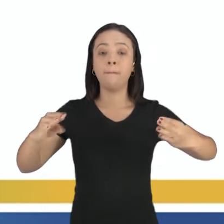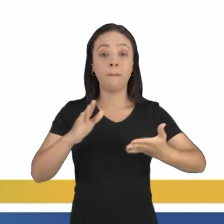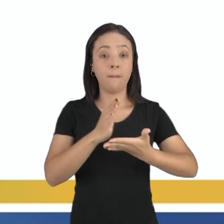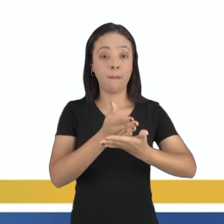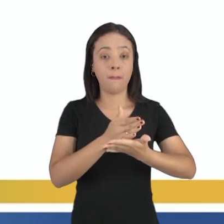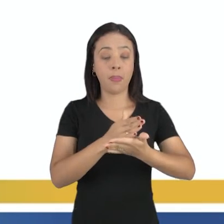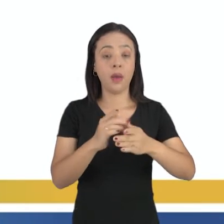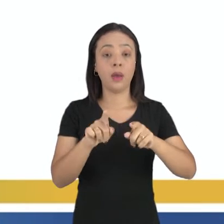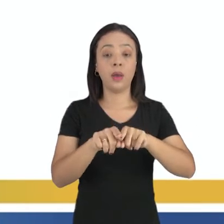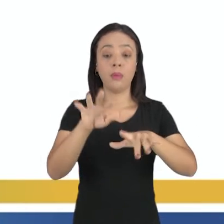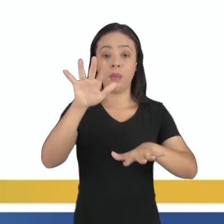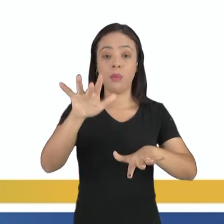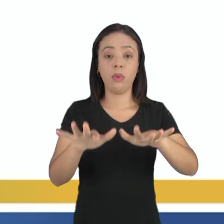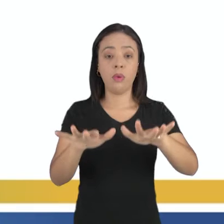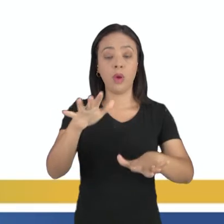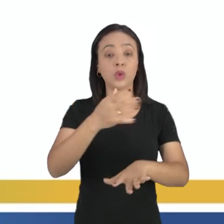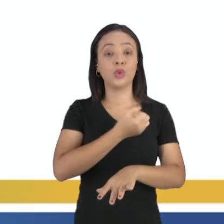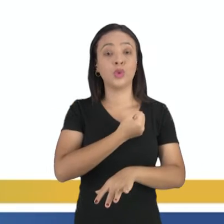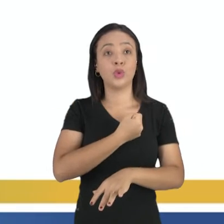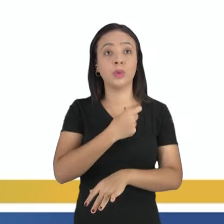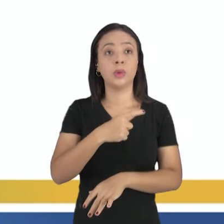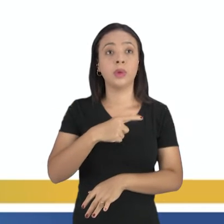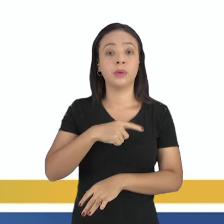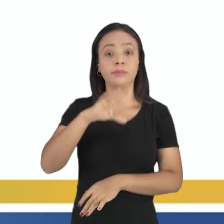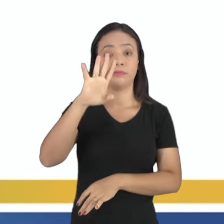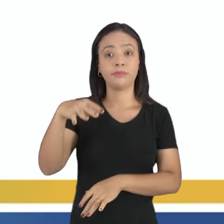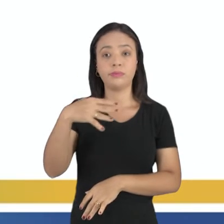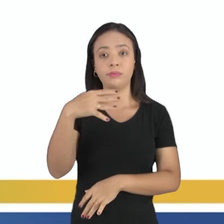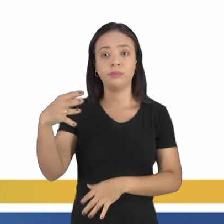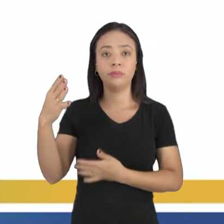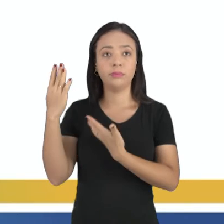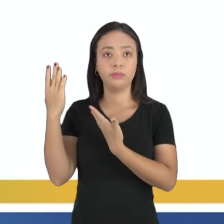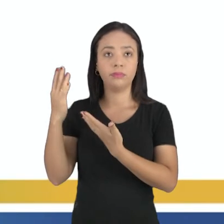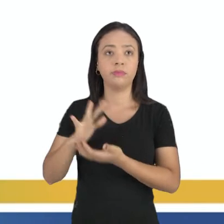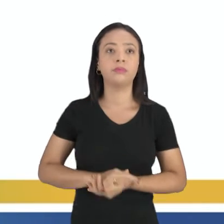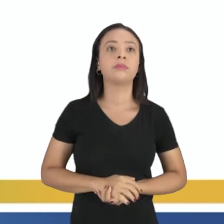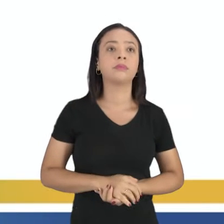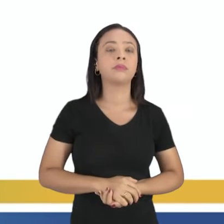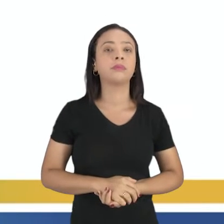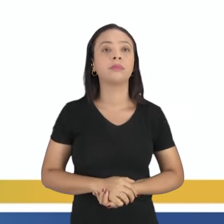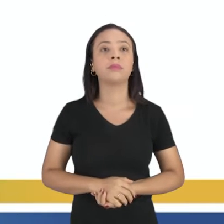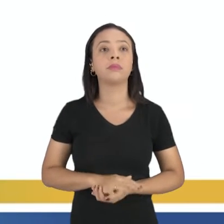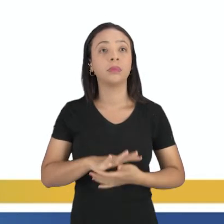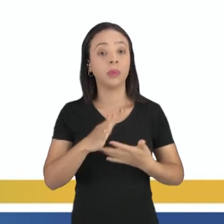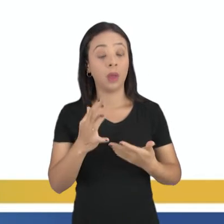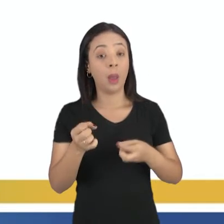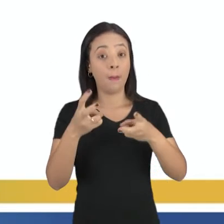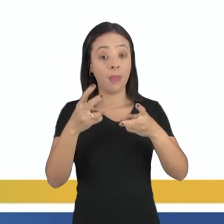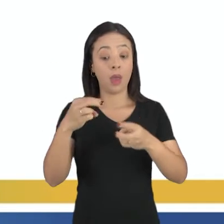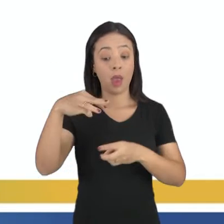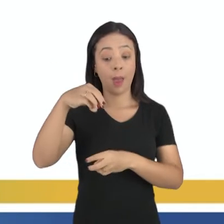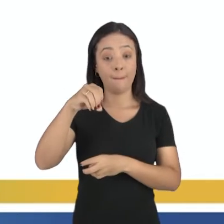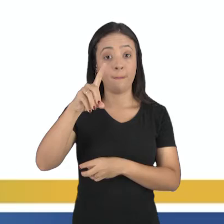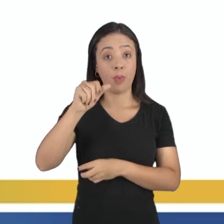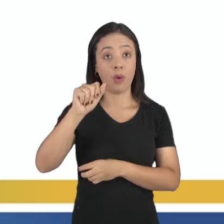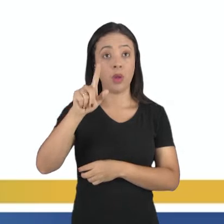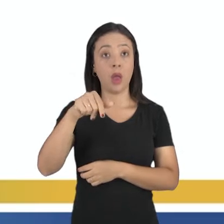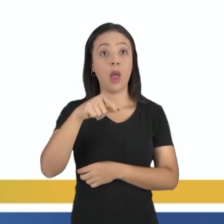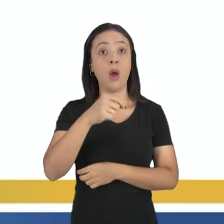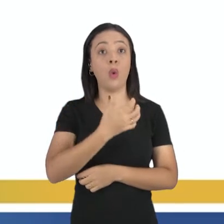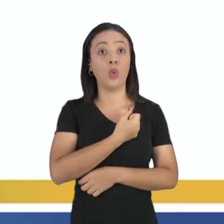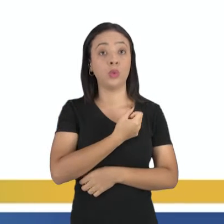dos números da lista a seguir? Então, observe aí os números apresentados. Note que a moda é o número